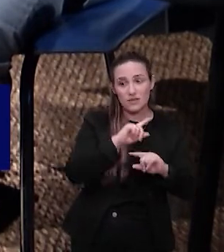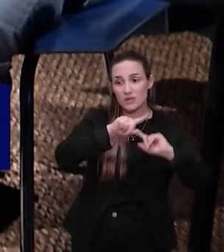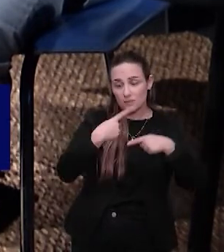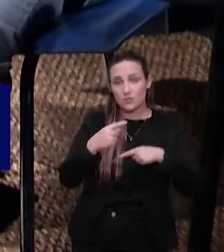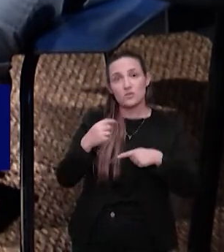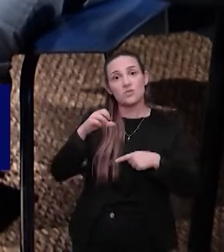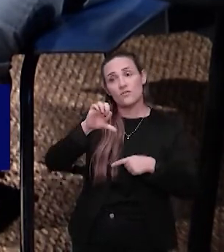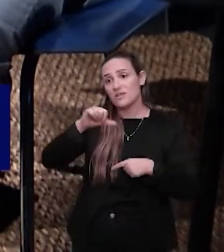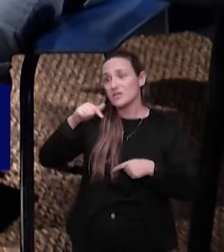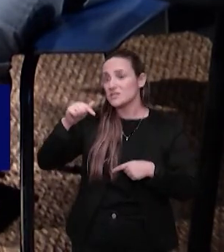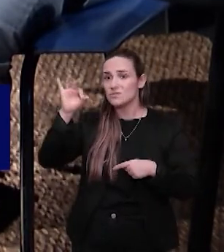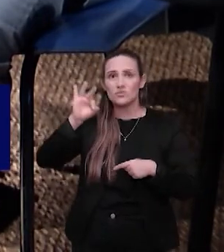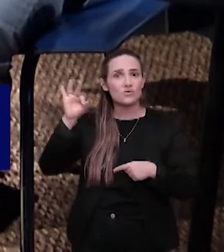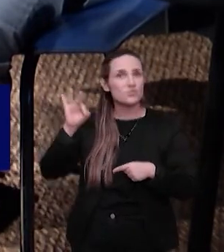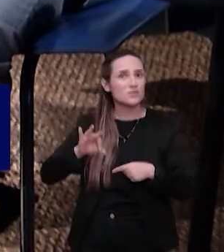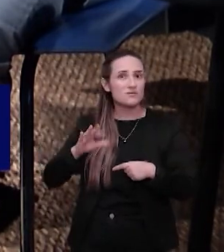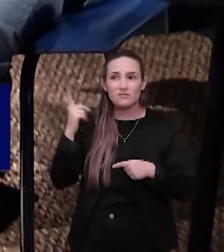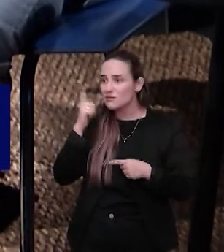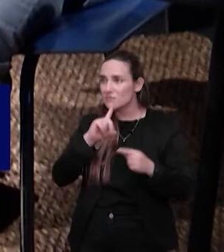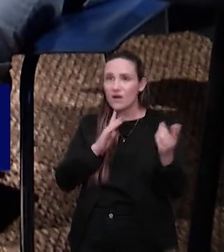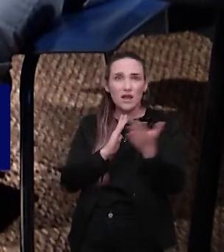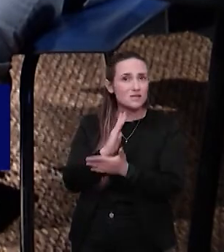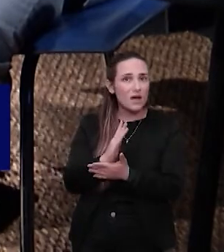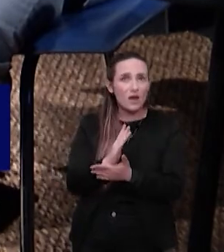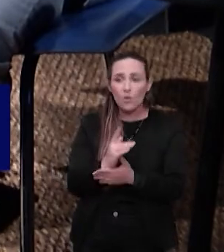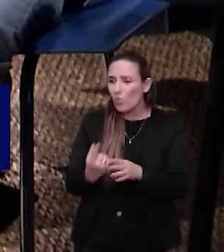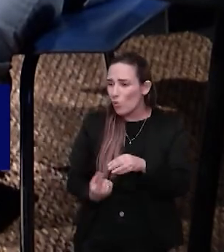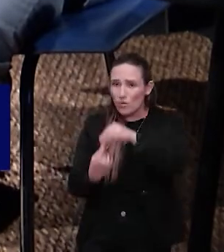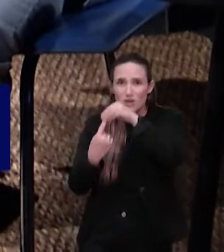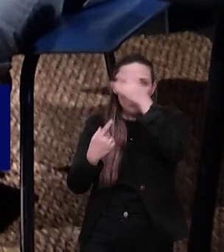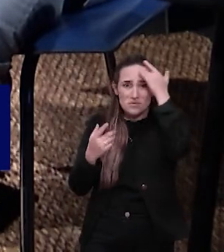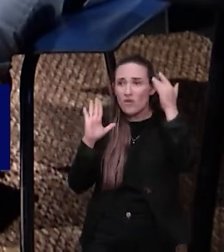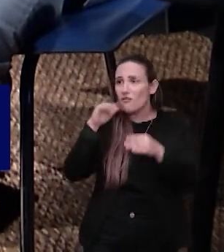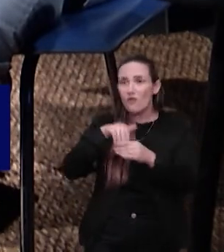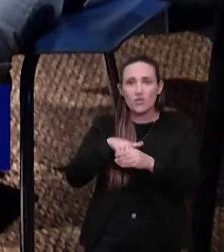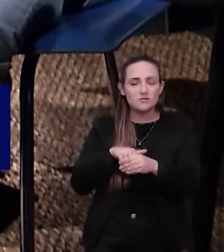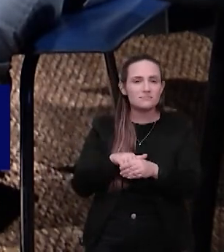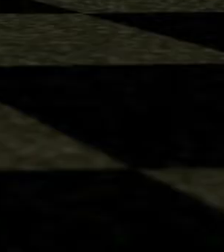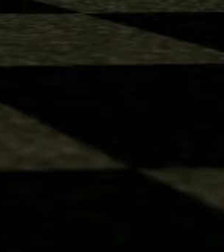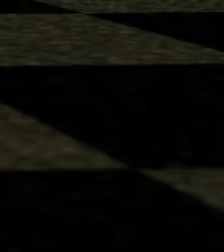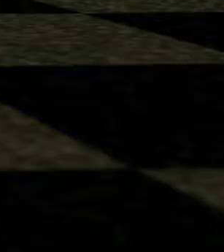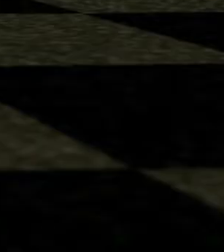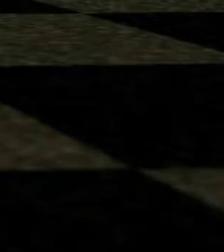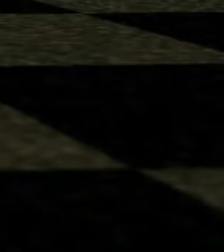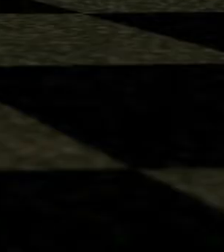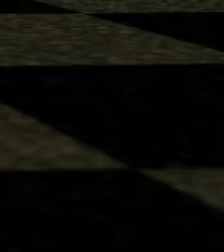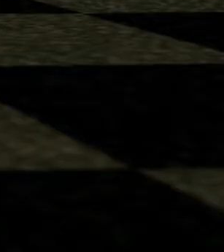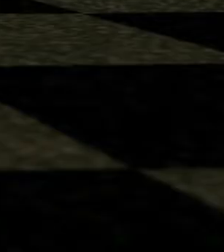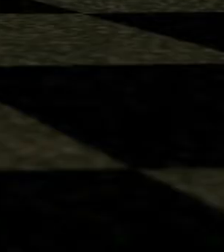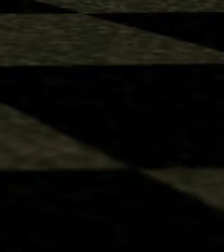único. Foi assim, um desejo que os próprios promotores, os procuradores queriam, e vem dando certo hoje.